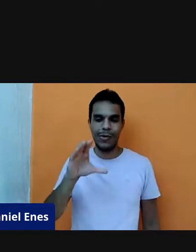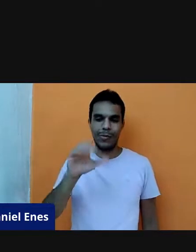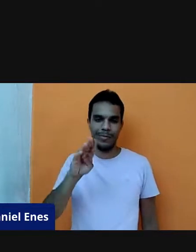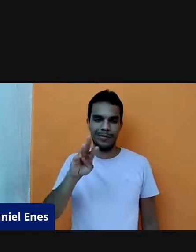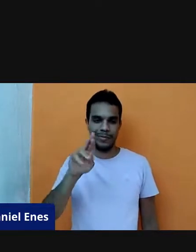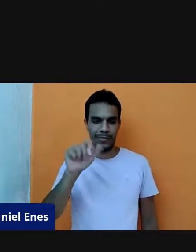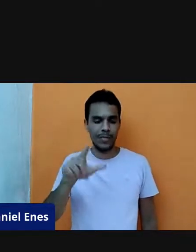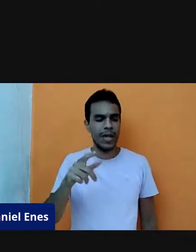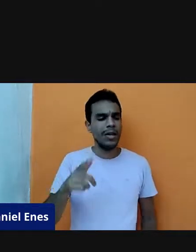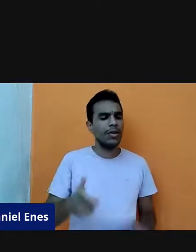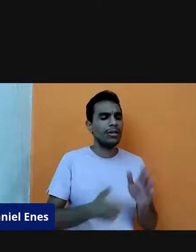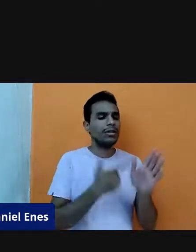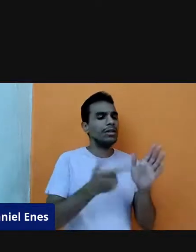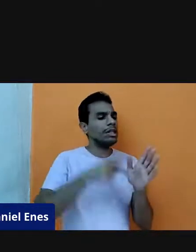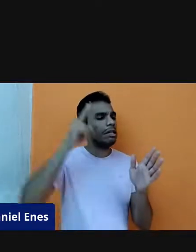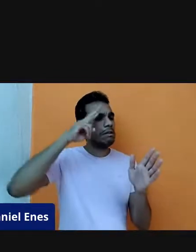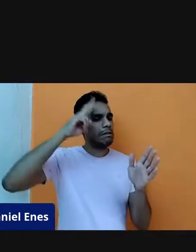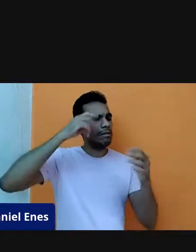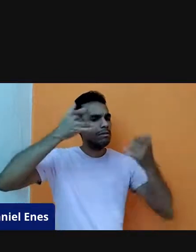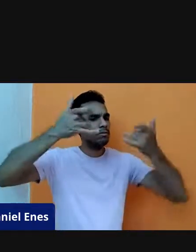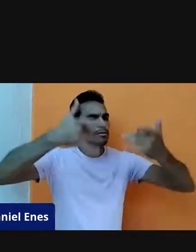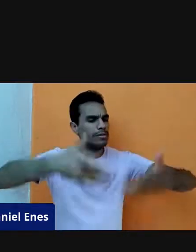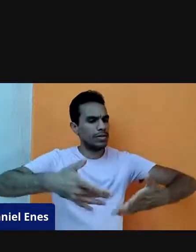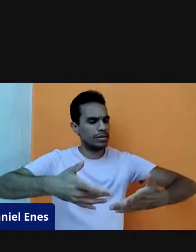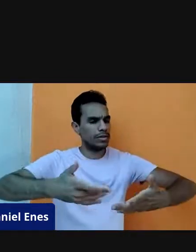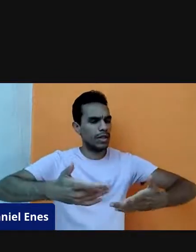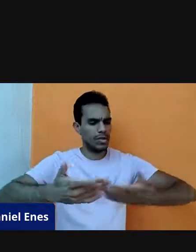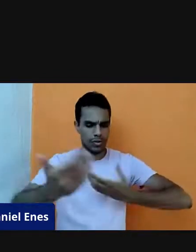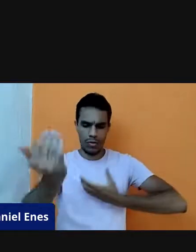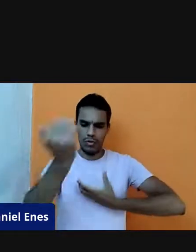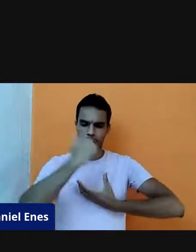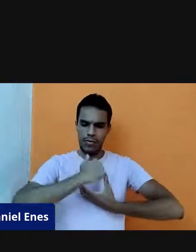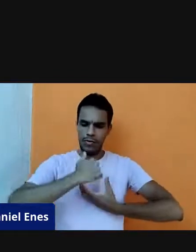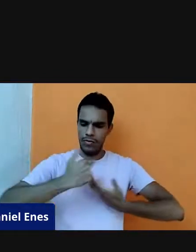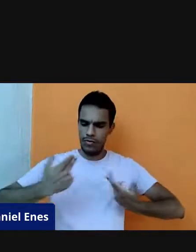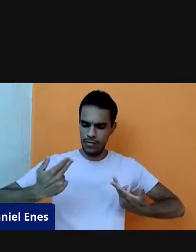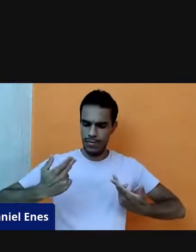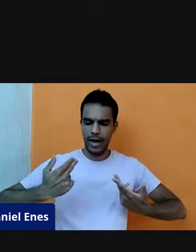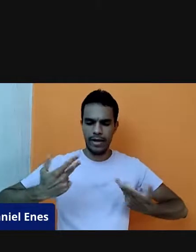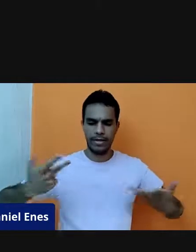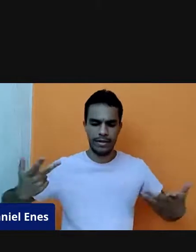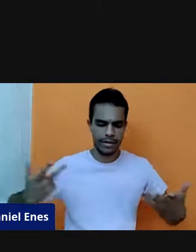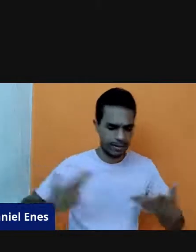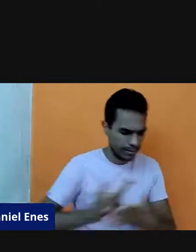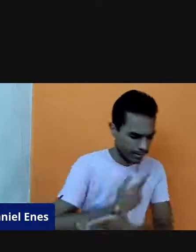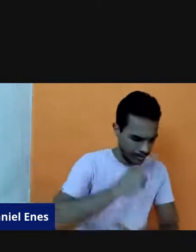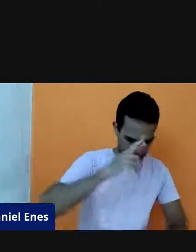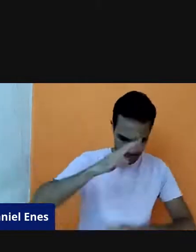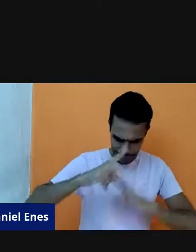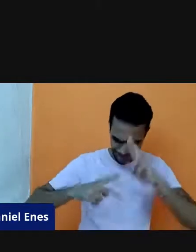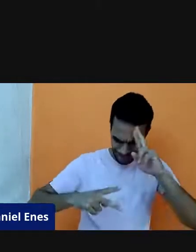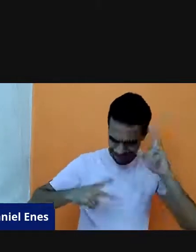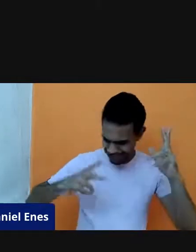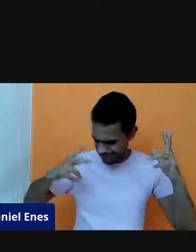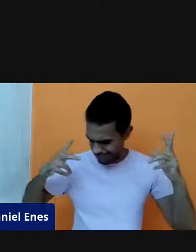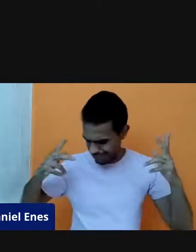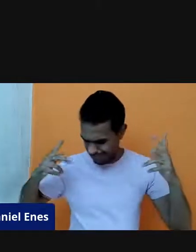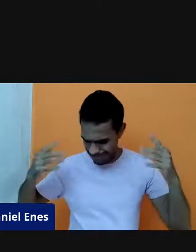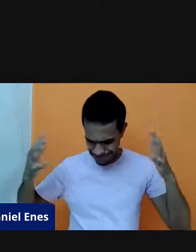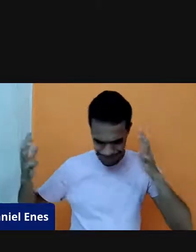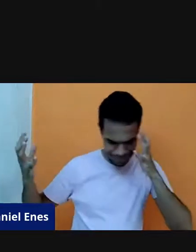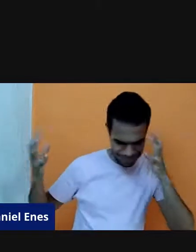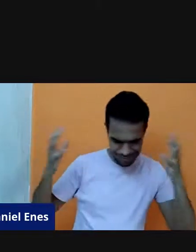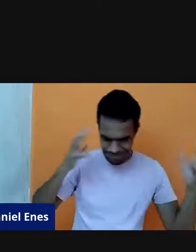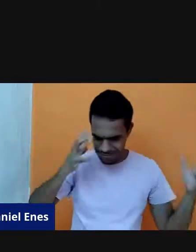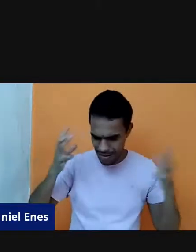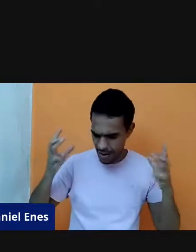uma forma bastante interiorizada, né, dos conflitos da adolescência, mostrando aí os medos, as